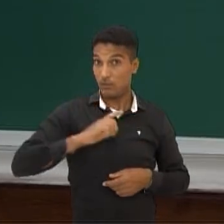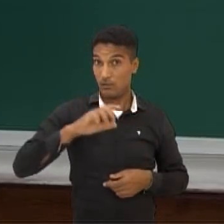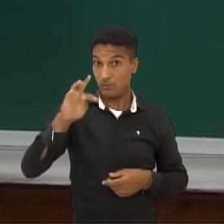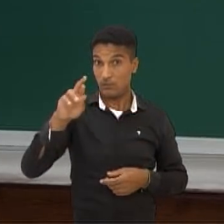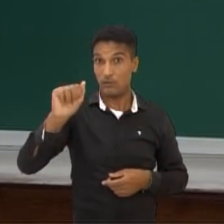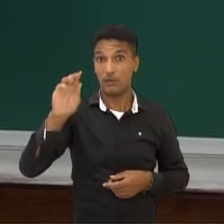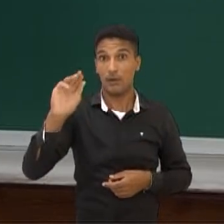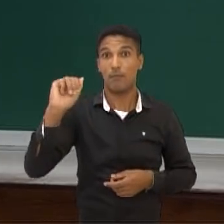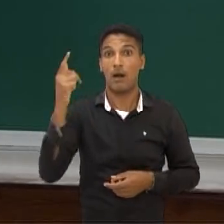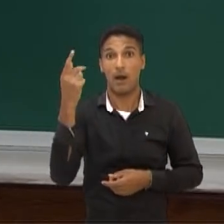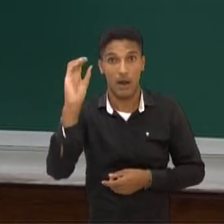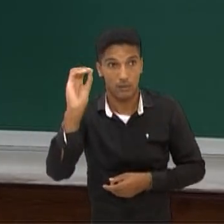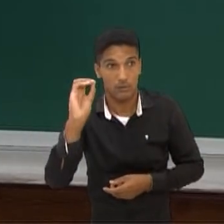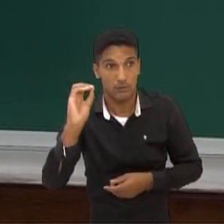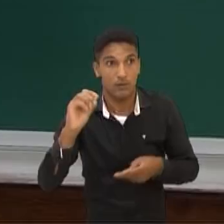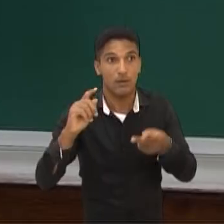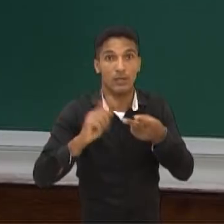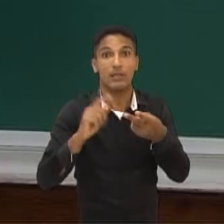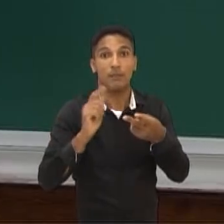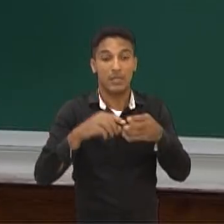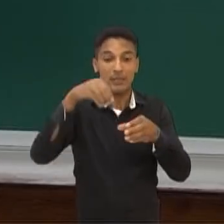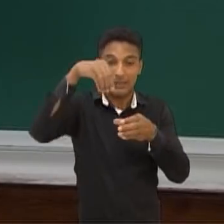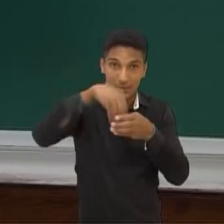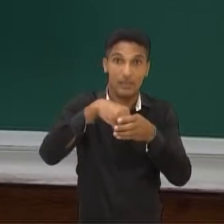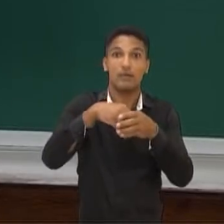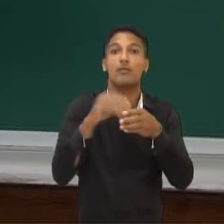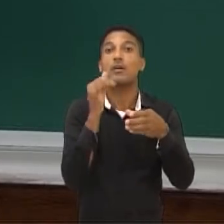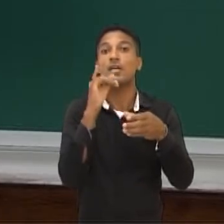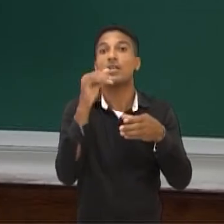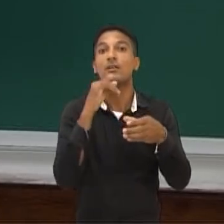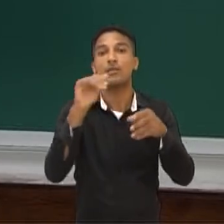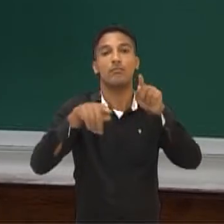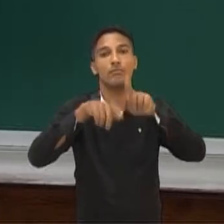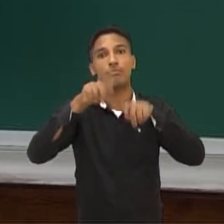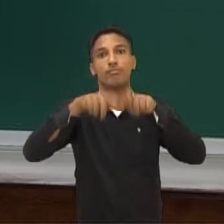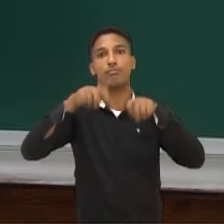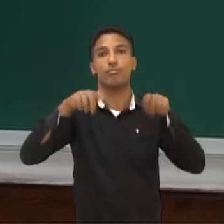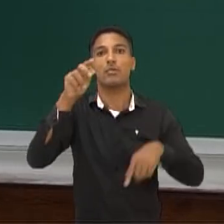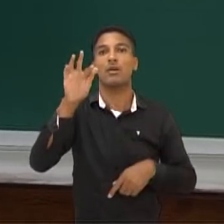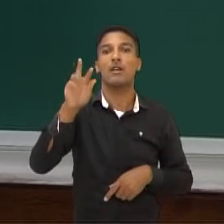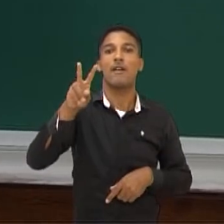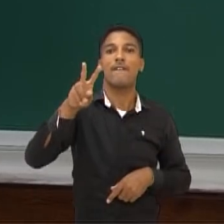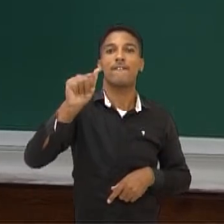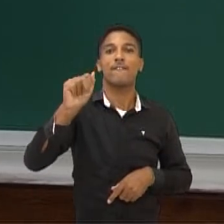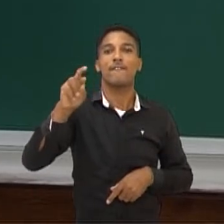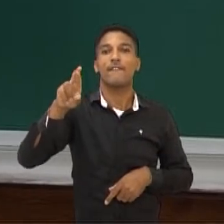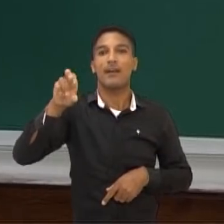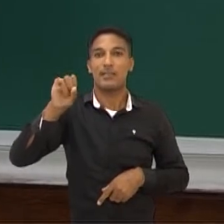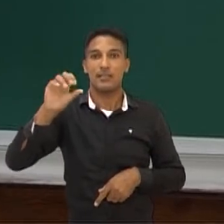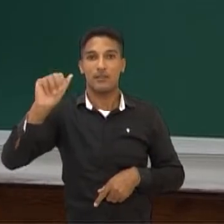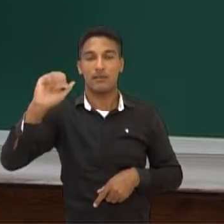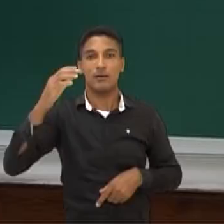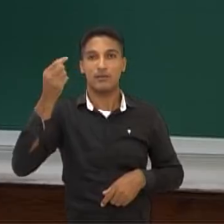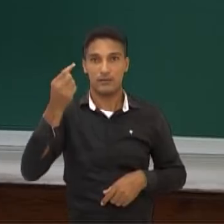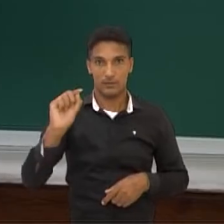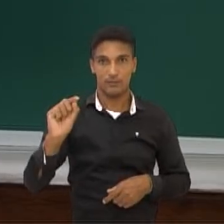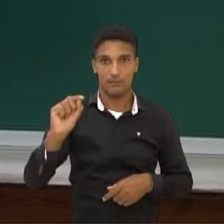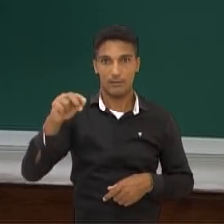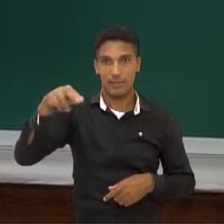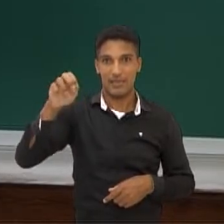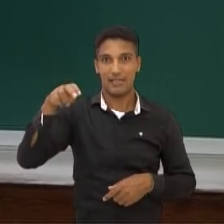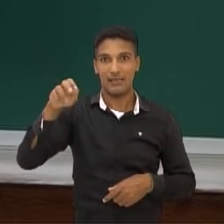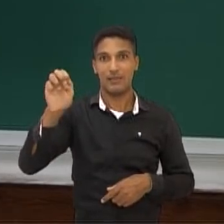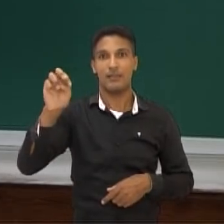é uma equação que garante isso. O calor que o sistema recebe, ele vai realizar trabalho e variar